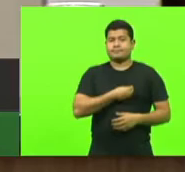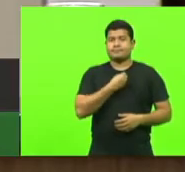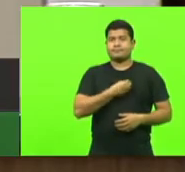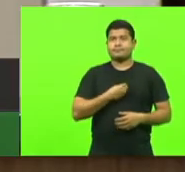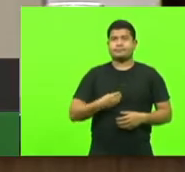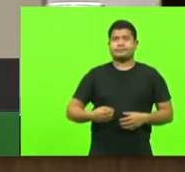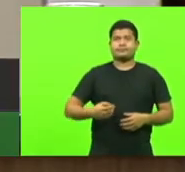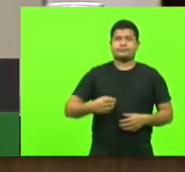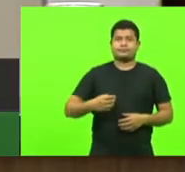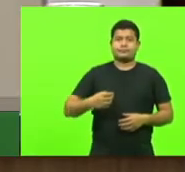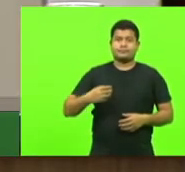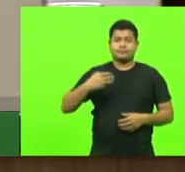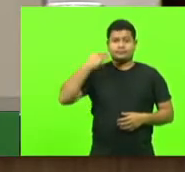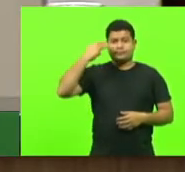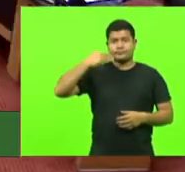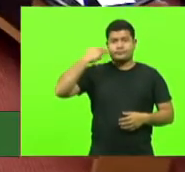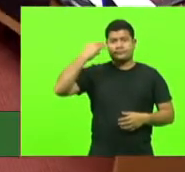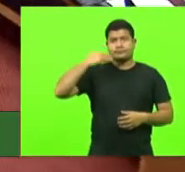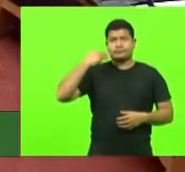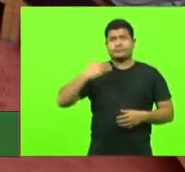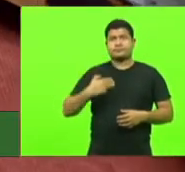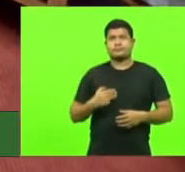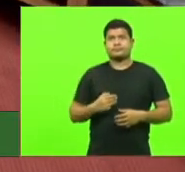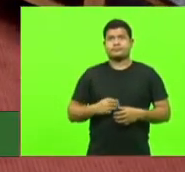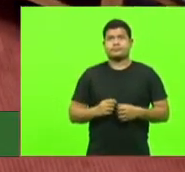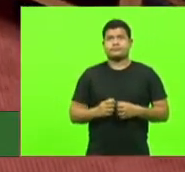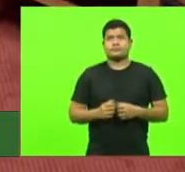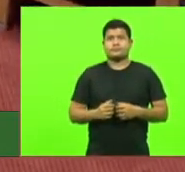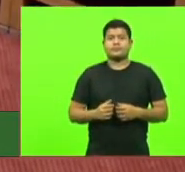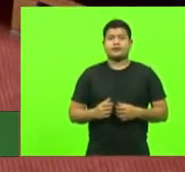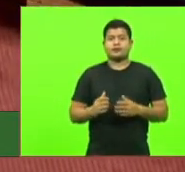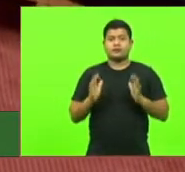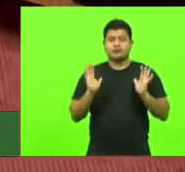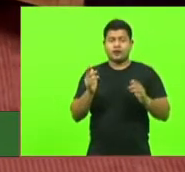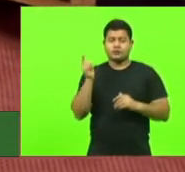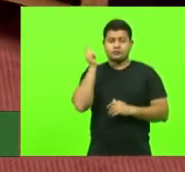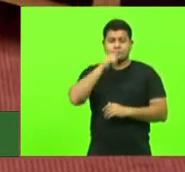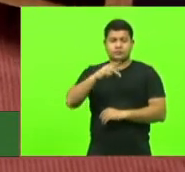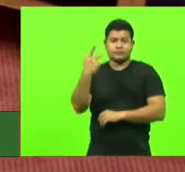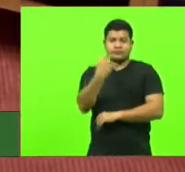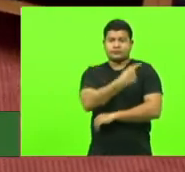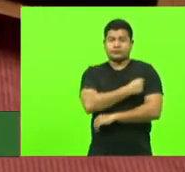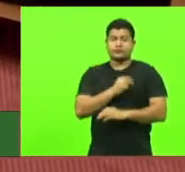Márcio Machado em plenário, depois de ter sido imunizado, agora está presente.